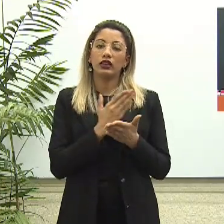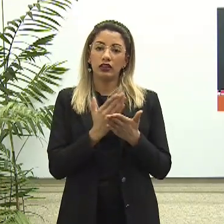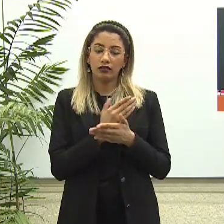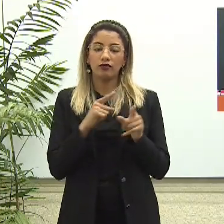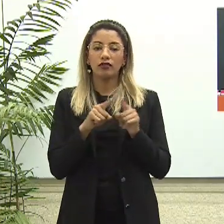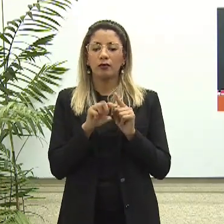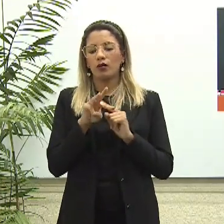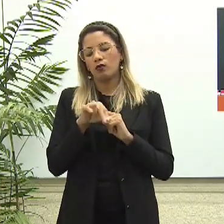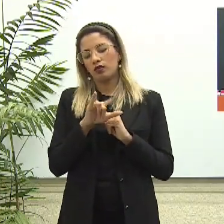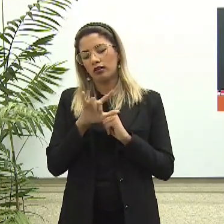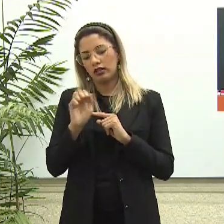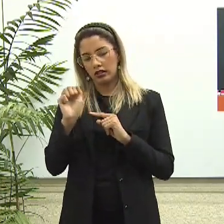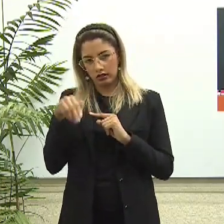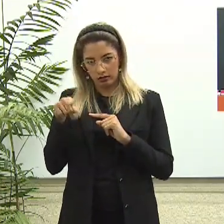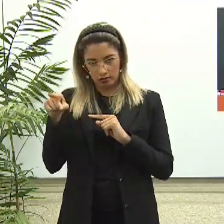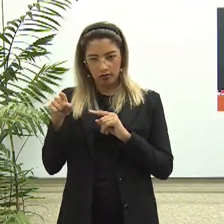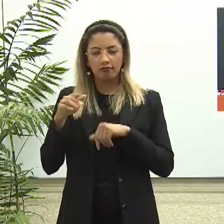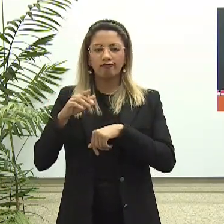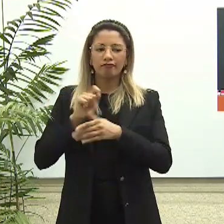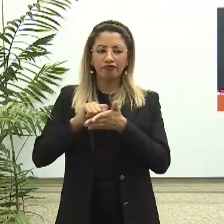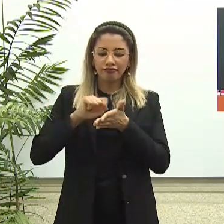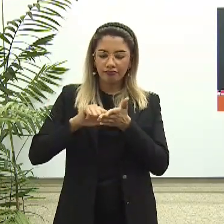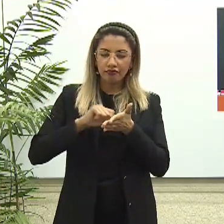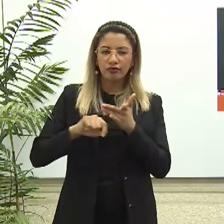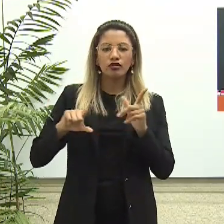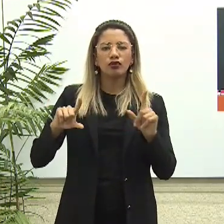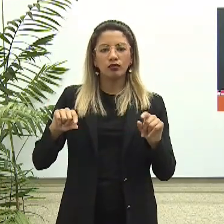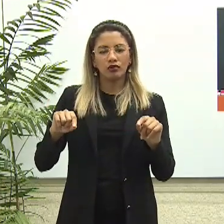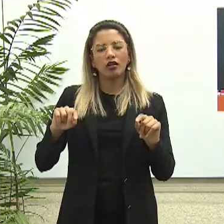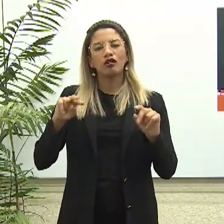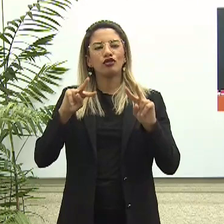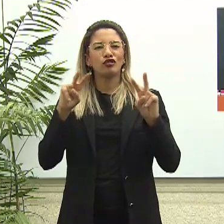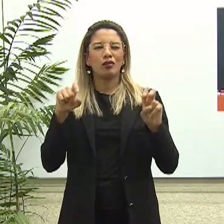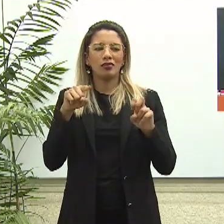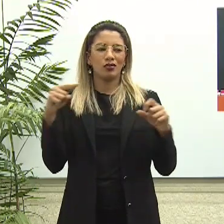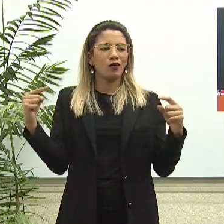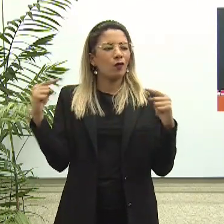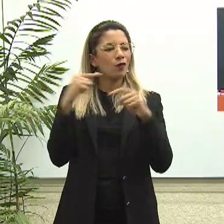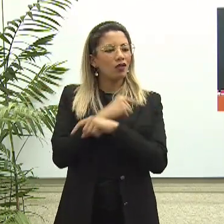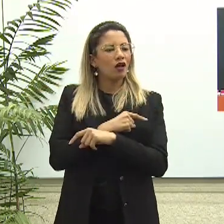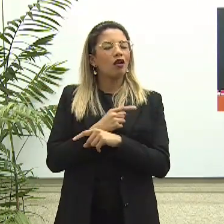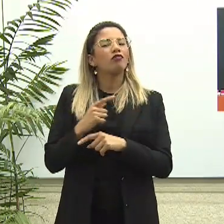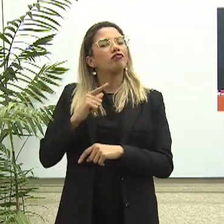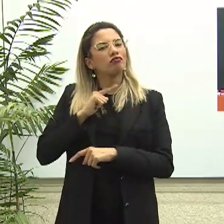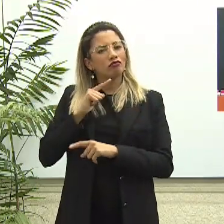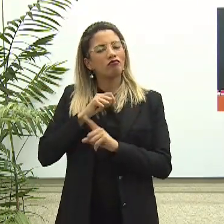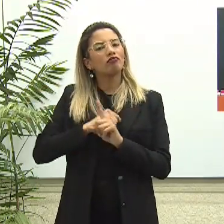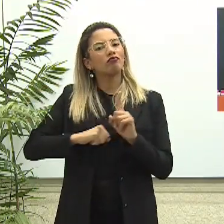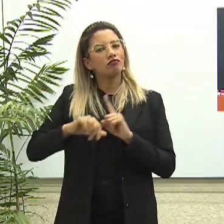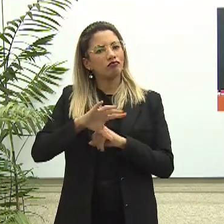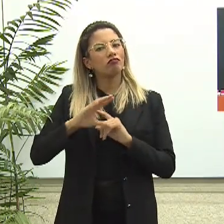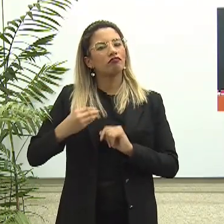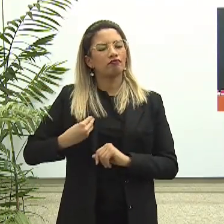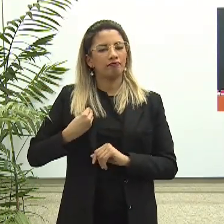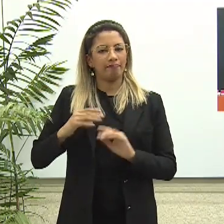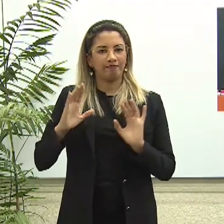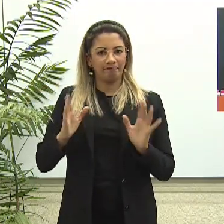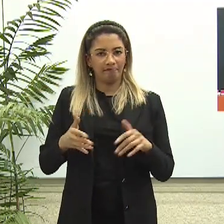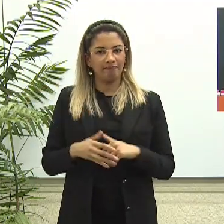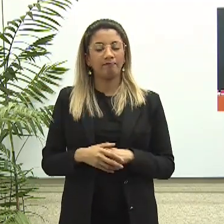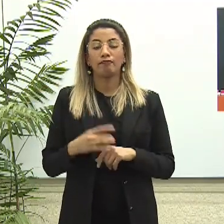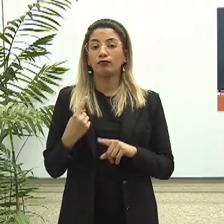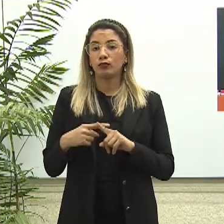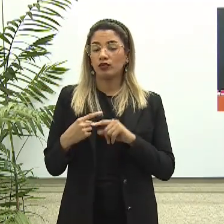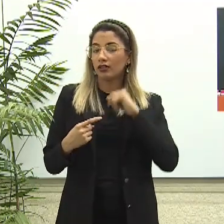inaugurou a literatura cyberpunk essa essa questão essa contradição ela tá muito presente hoje na sociedade porque há uma espécie de